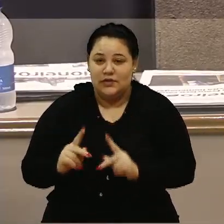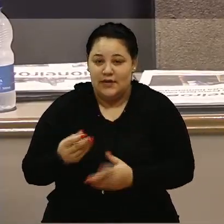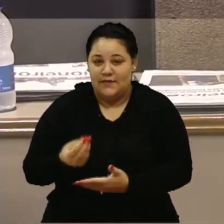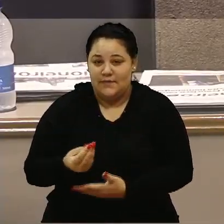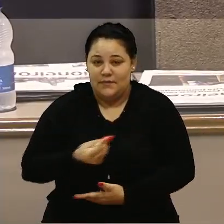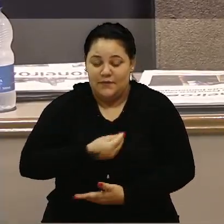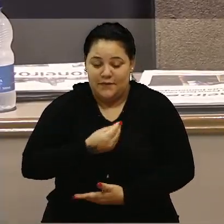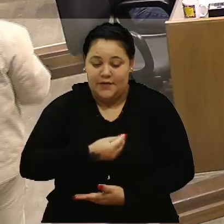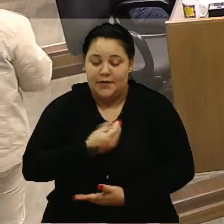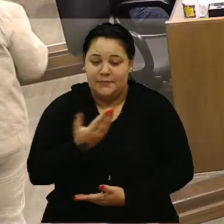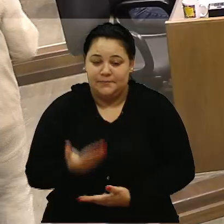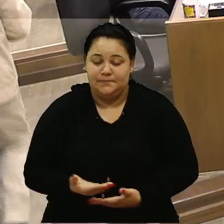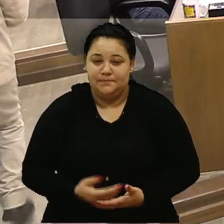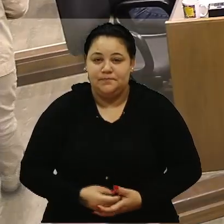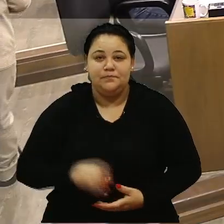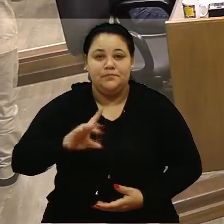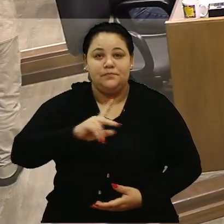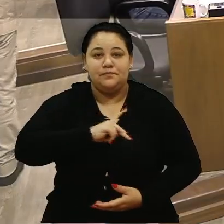Era isso, senhor presidente.